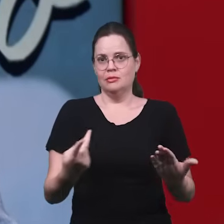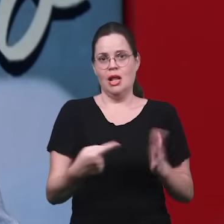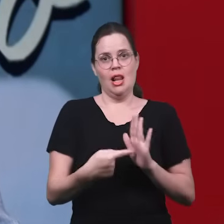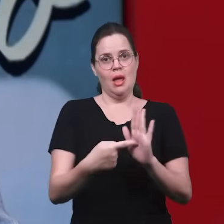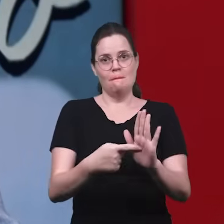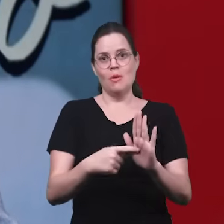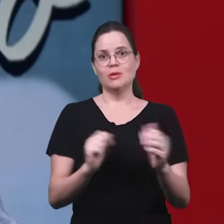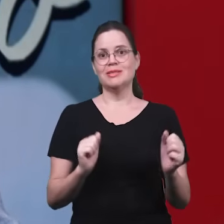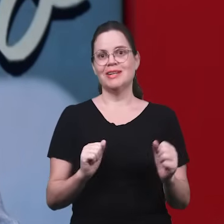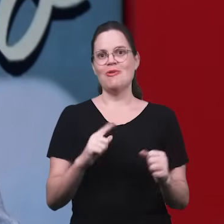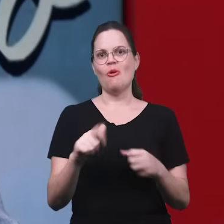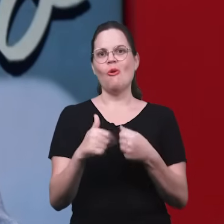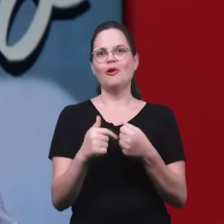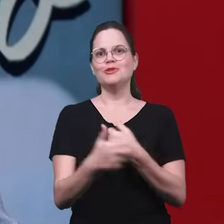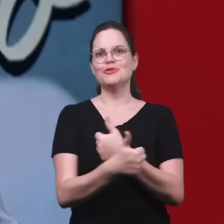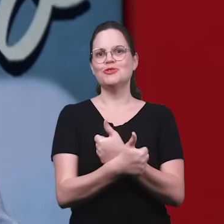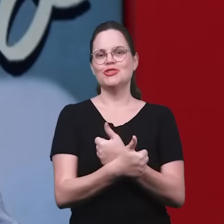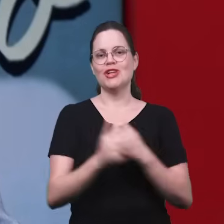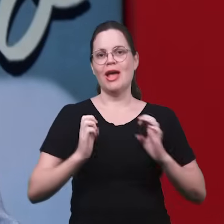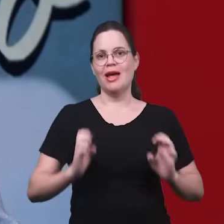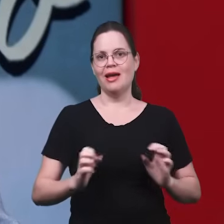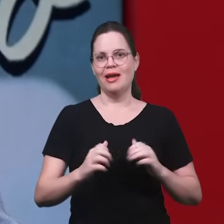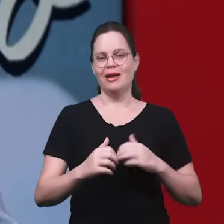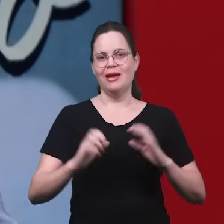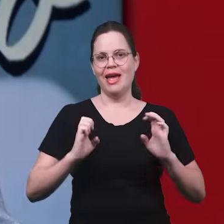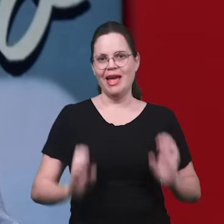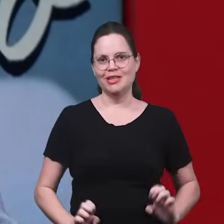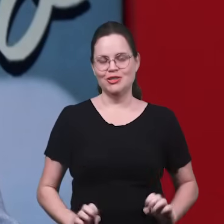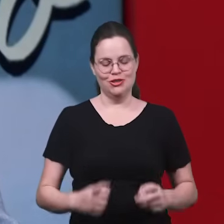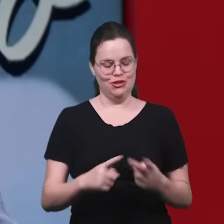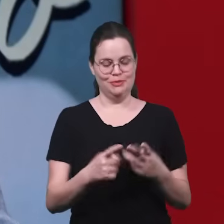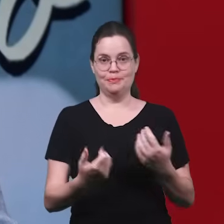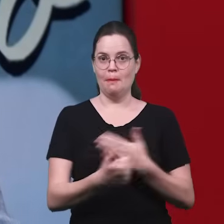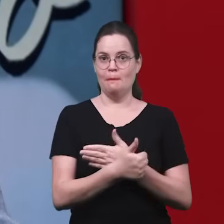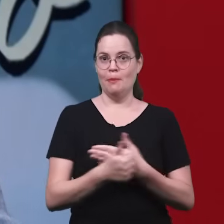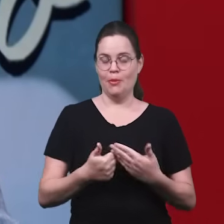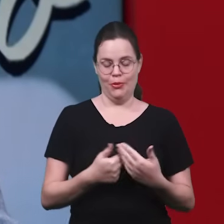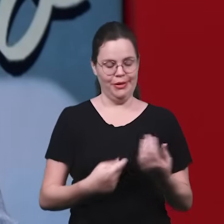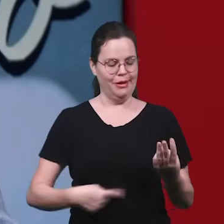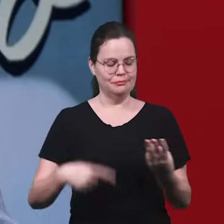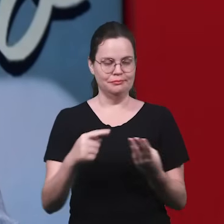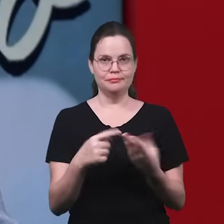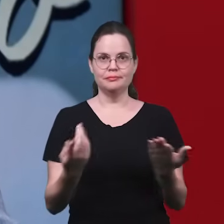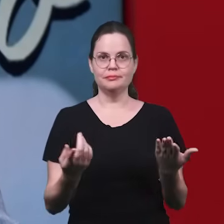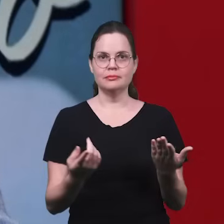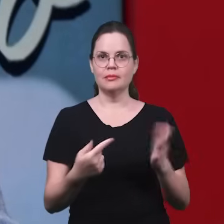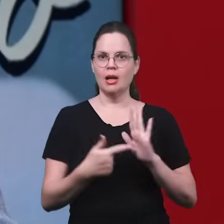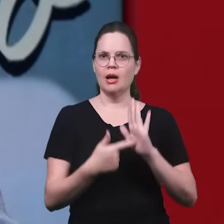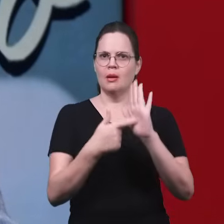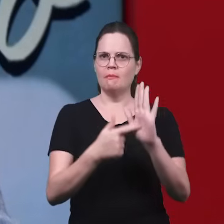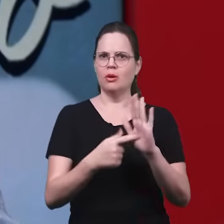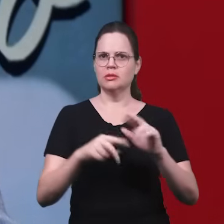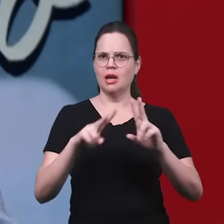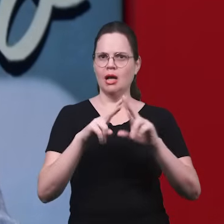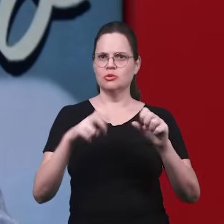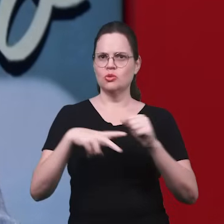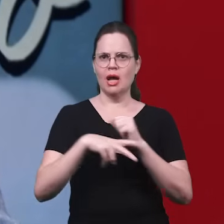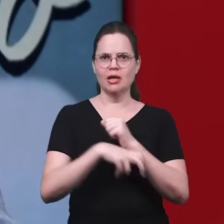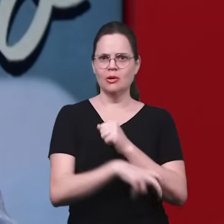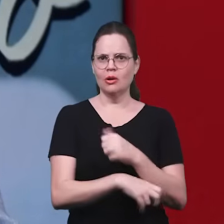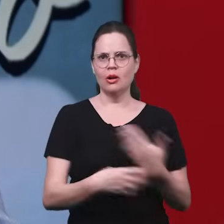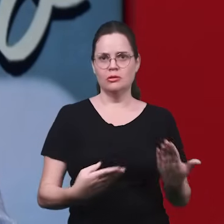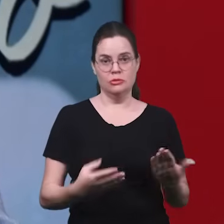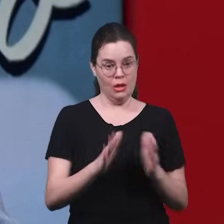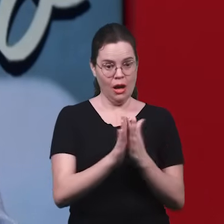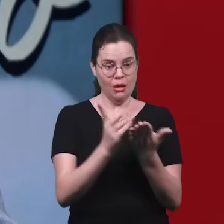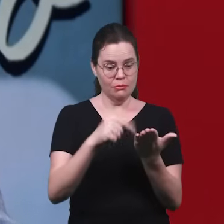ética perfeito, um código moral, né? Encontramos situações, né, de registro arqueológico. A Bíblia é muito usada